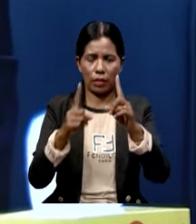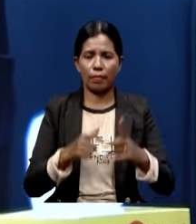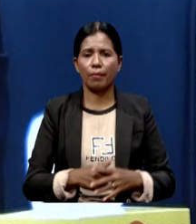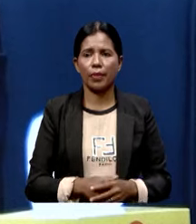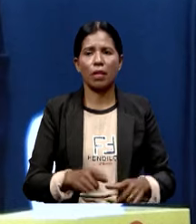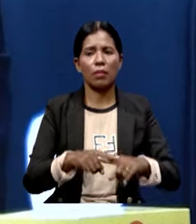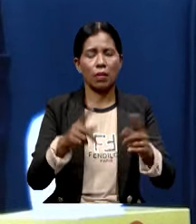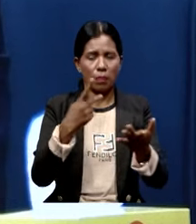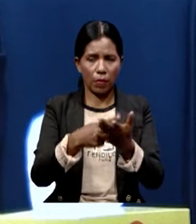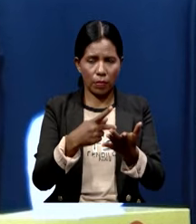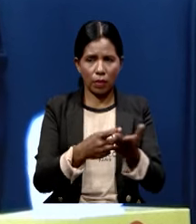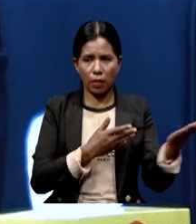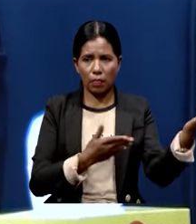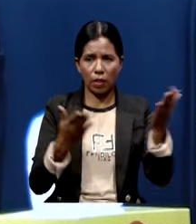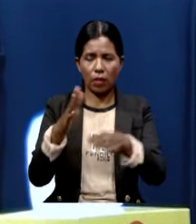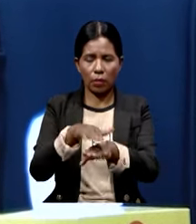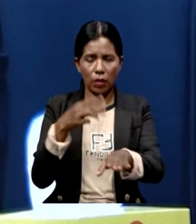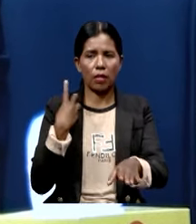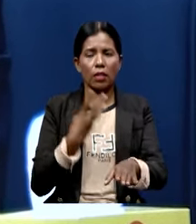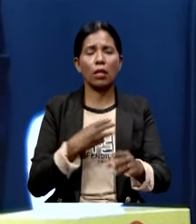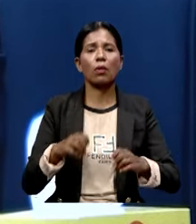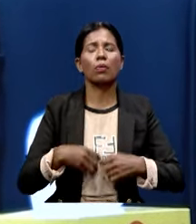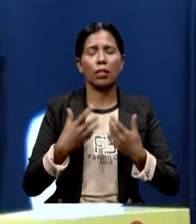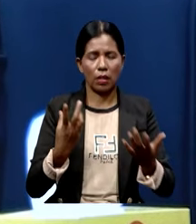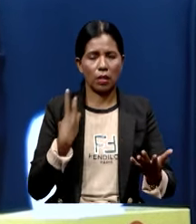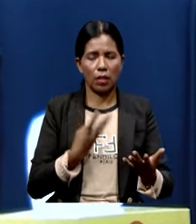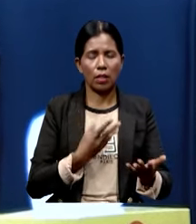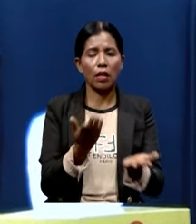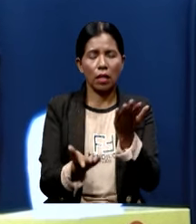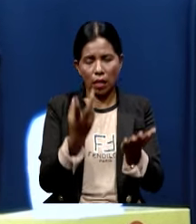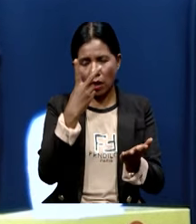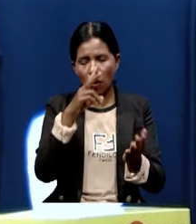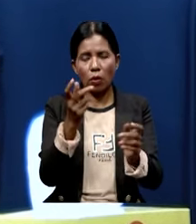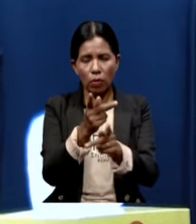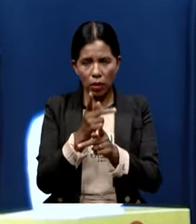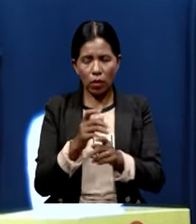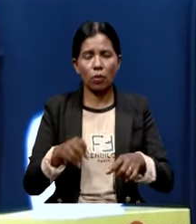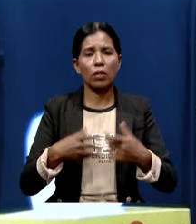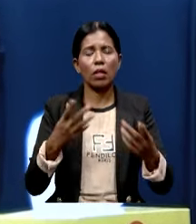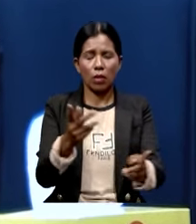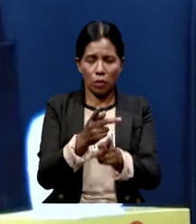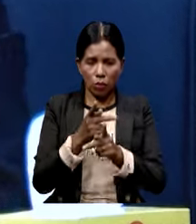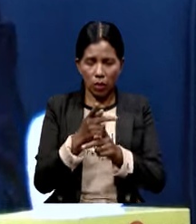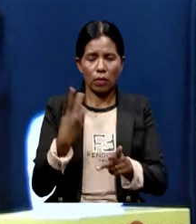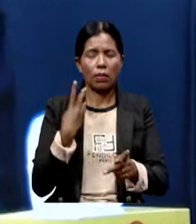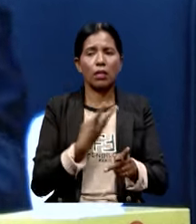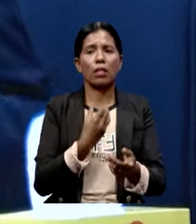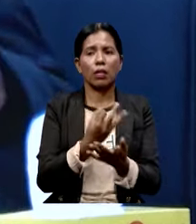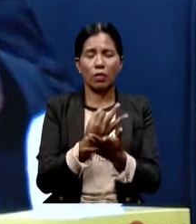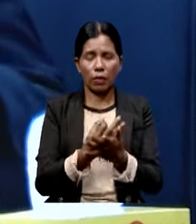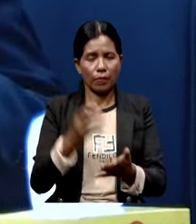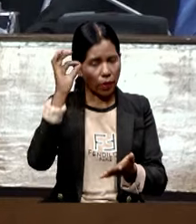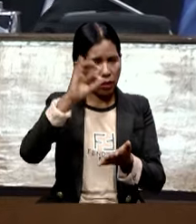babe proposta ida ne mai para atu fanu fila fali ita oisa ita atu tetu halo didiak oisa halo pupansa ba ita ne orçamento.